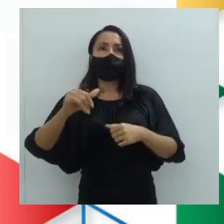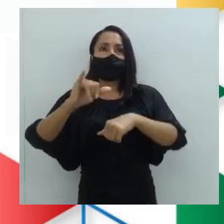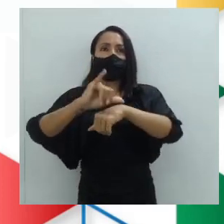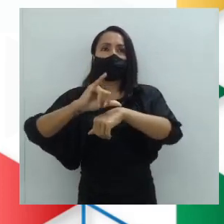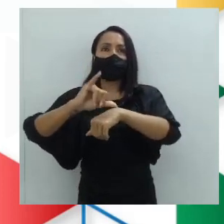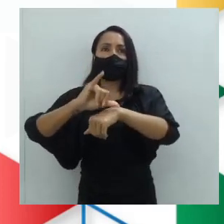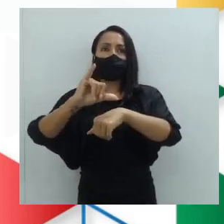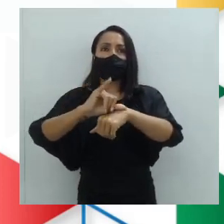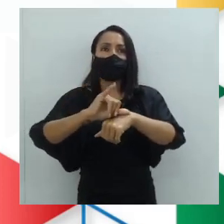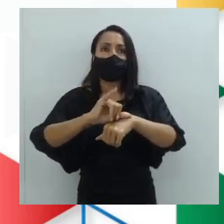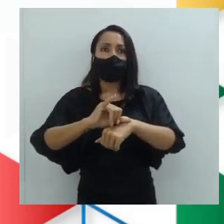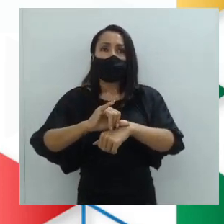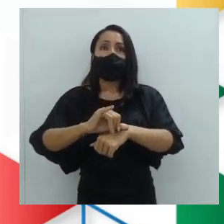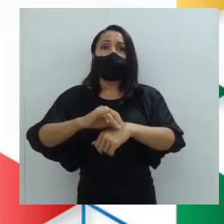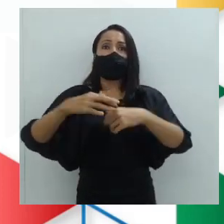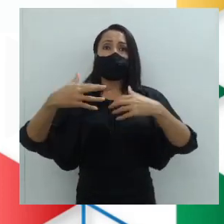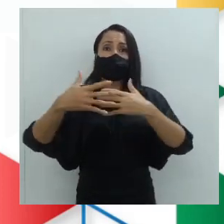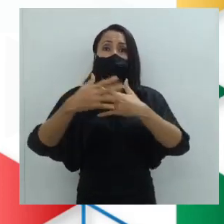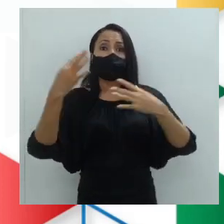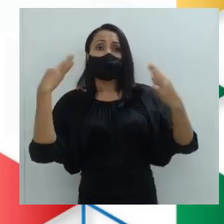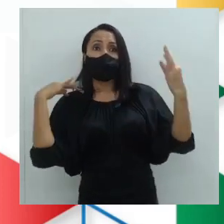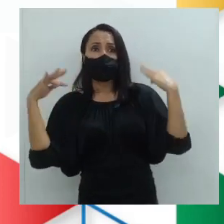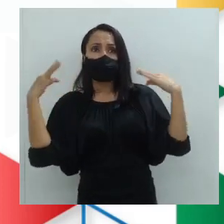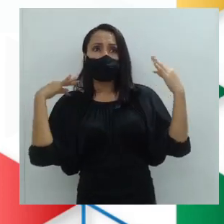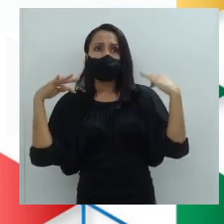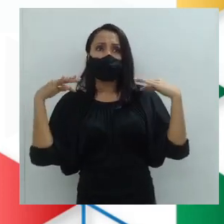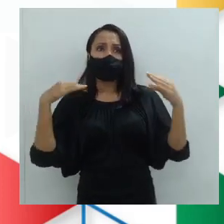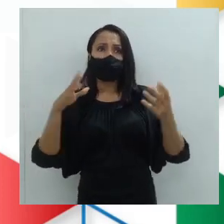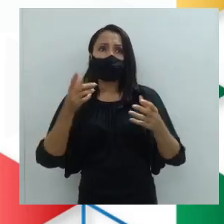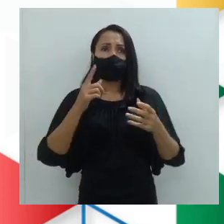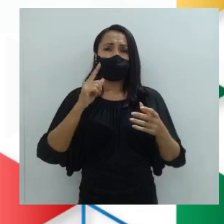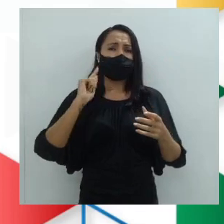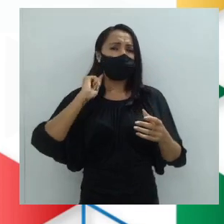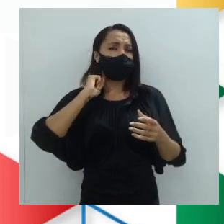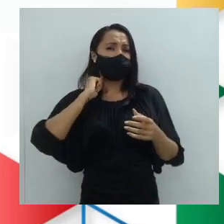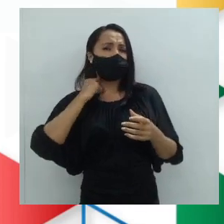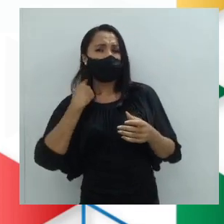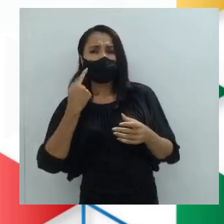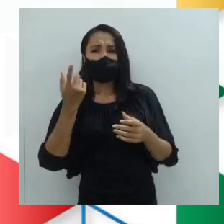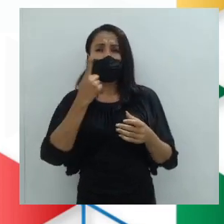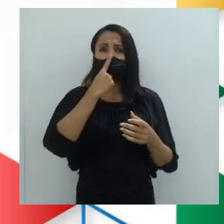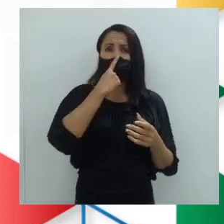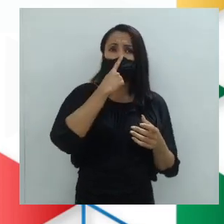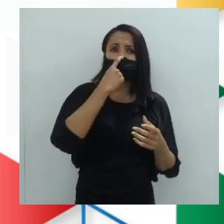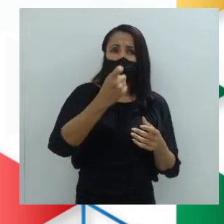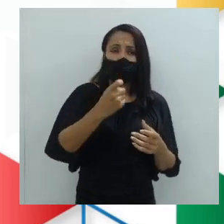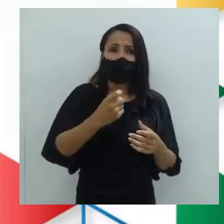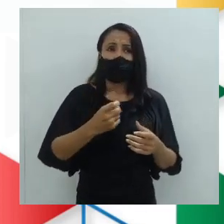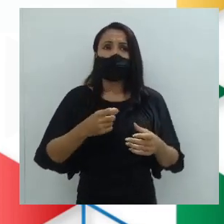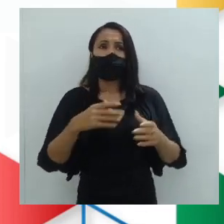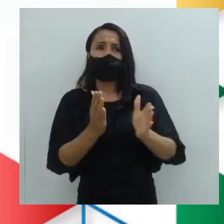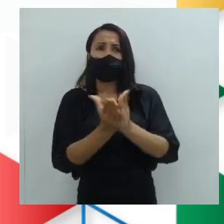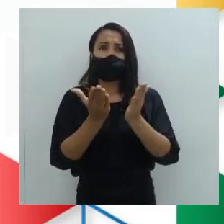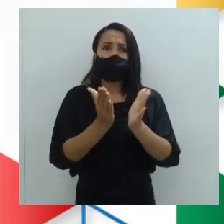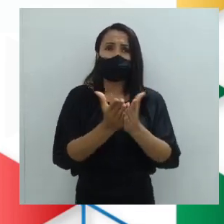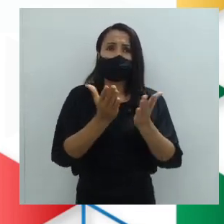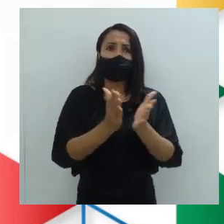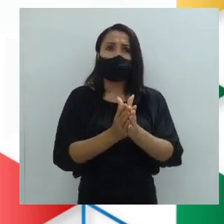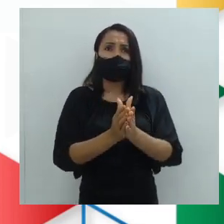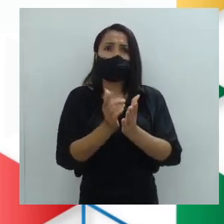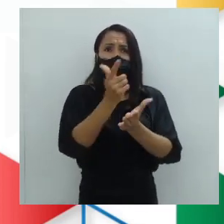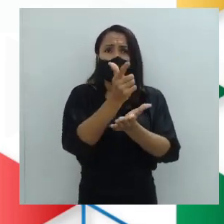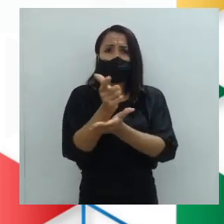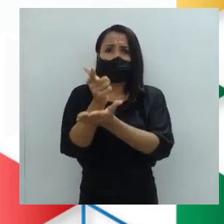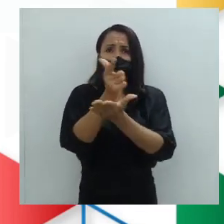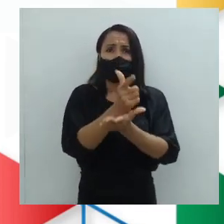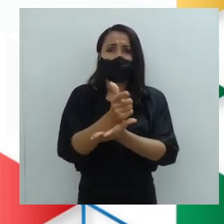via crucis para os turistas. Mau cheiro, miséria, risco de bala perdida são as boas-vindas